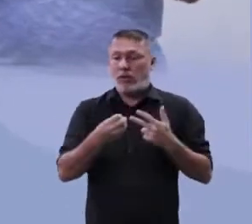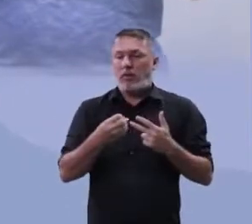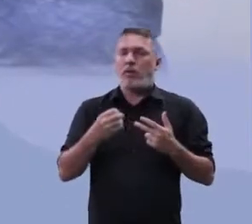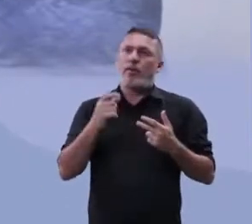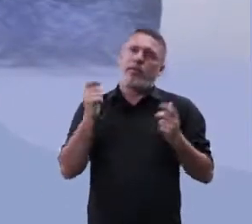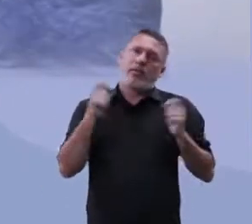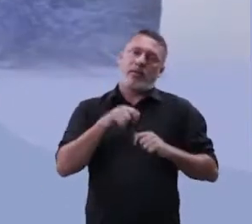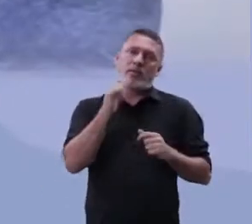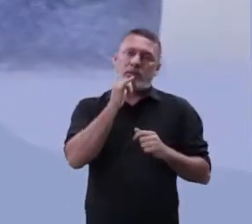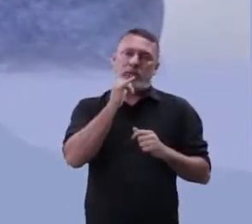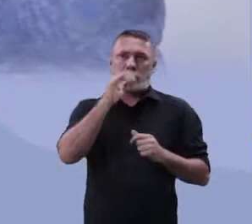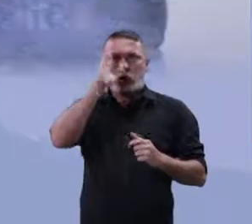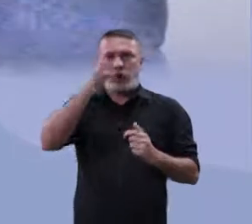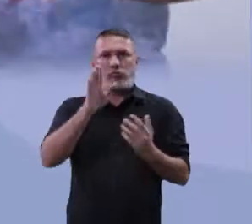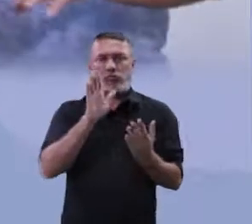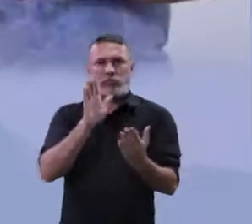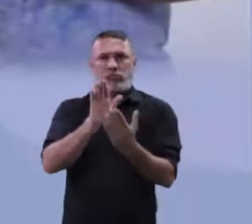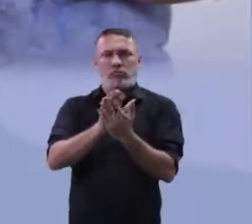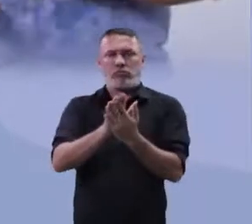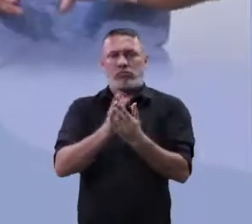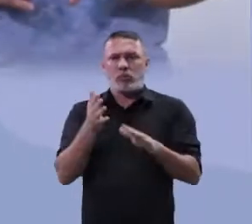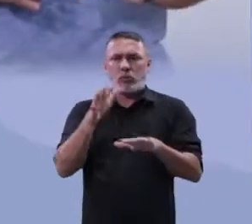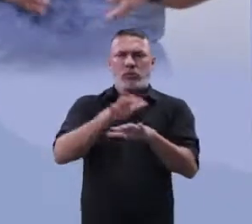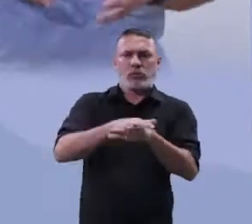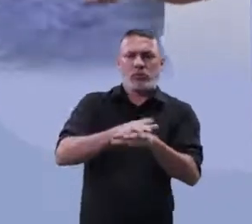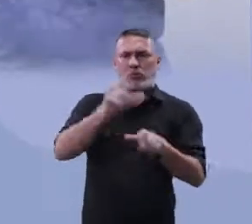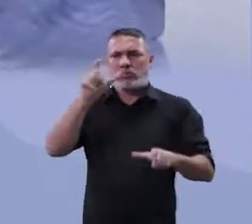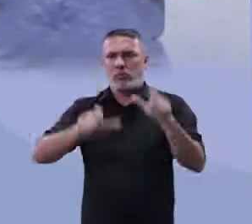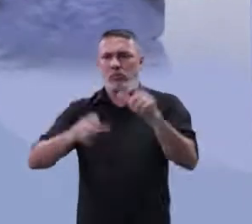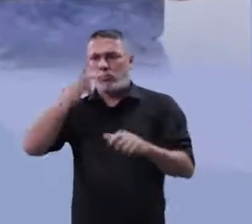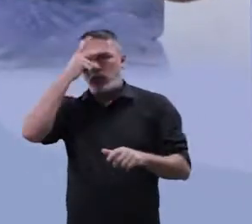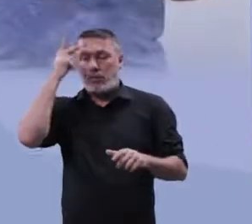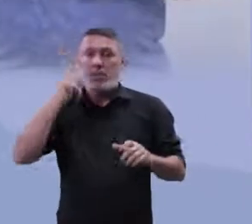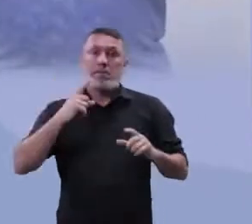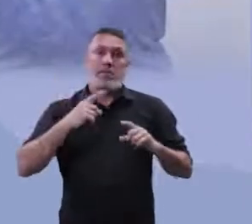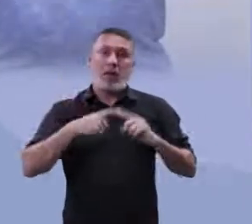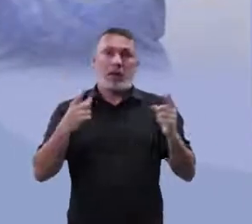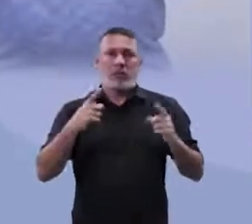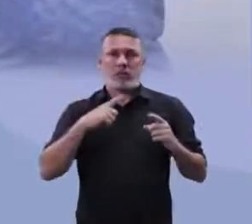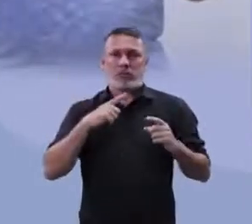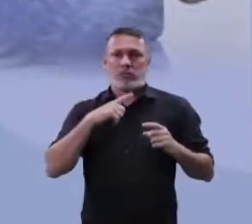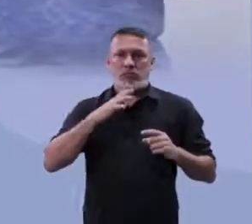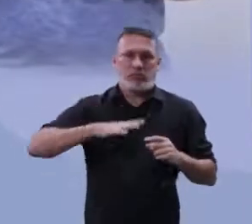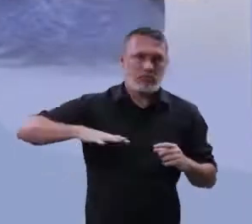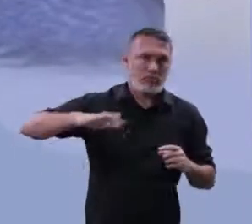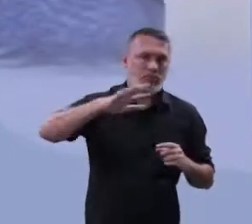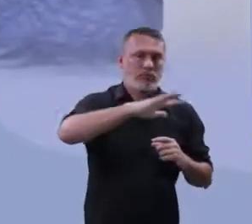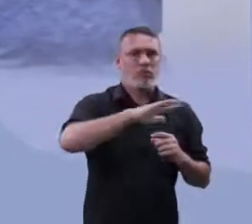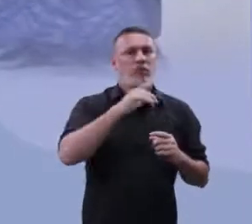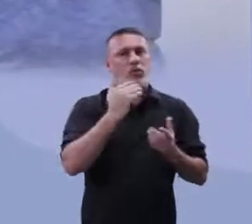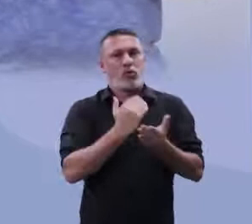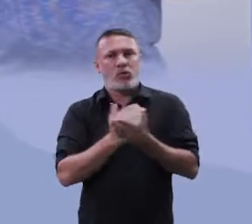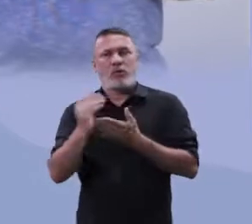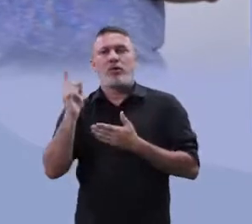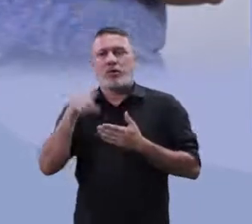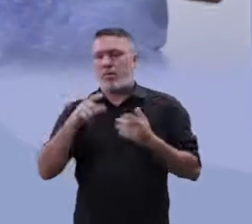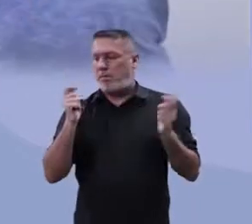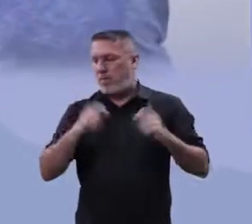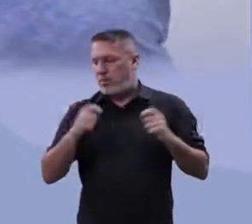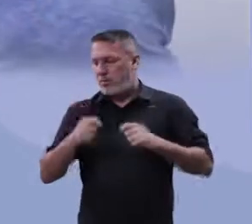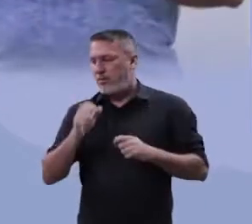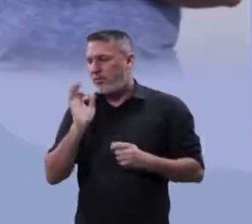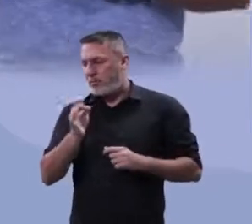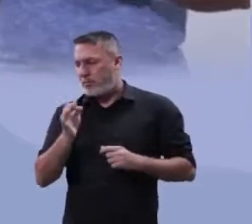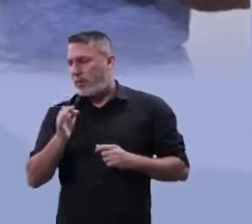ser um pouquinho mais direto, inclusão de pessoas, assim, mas nós estamos trabalhando como um todo e você pode pensar nessas